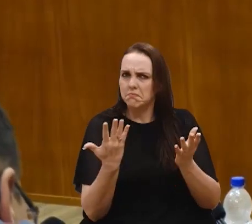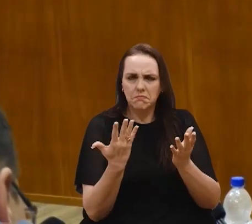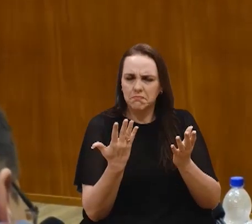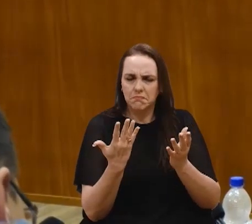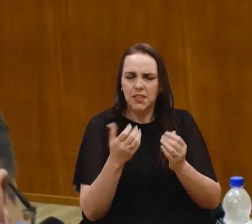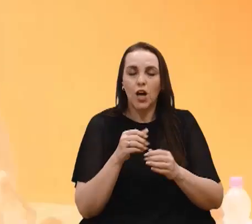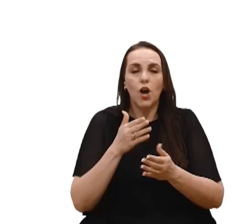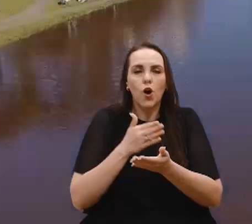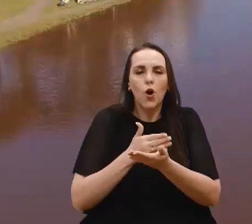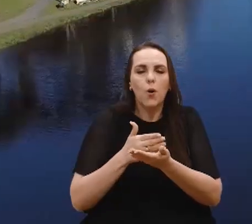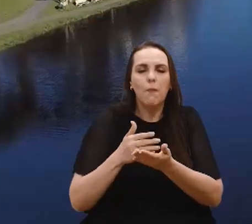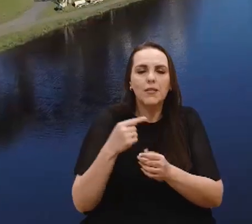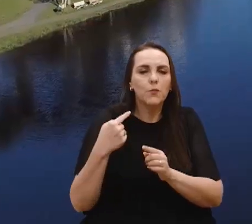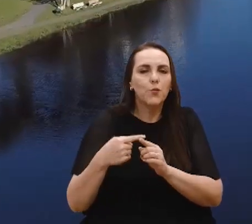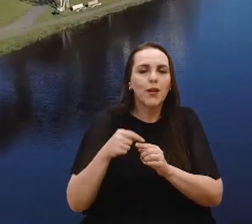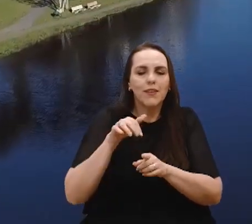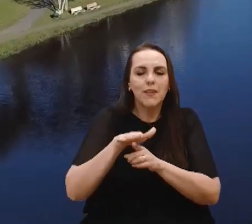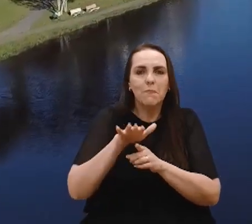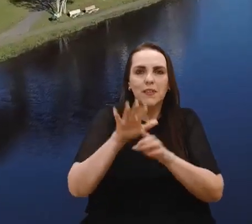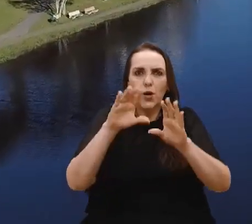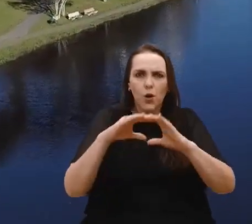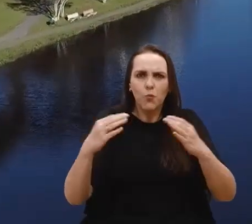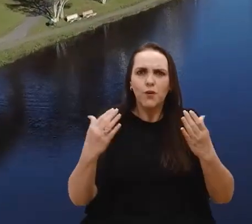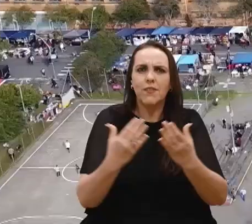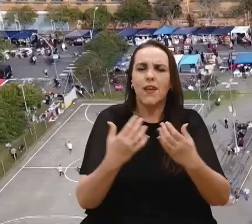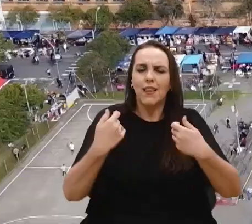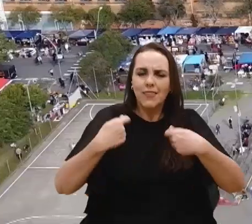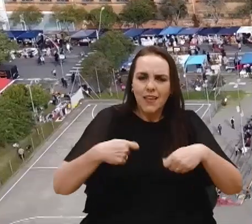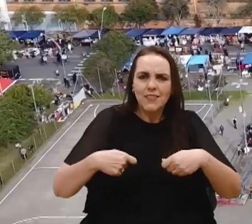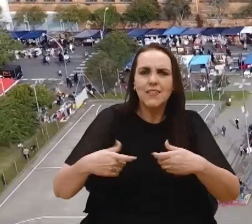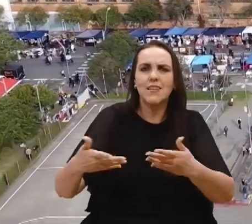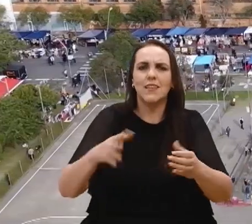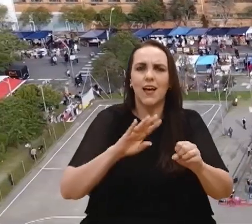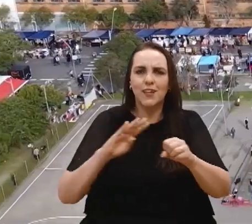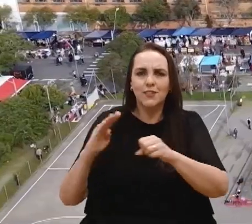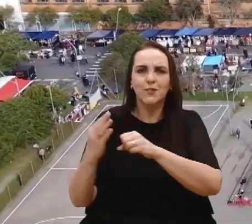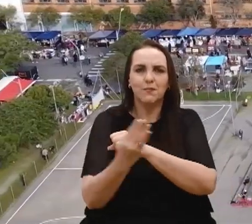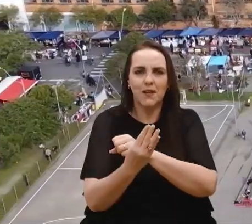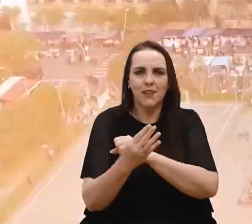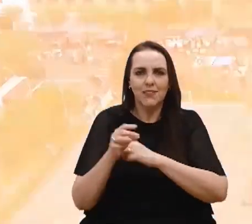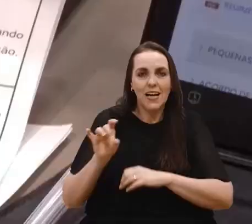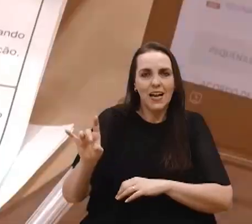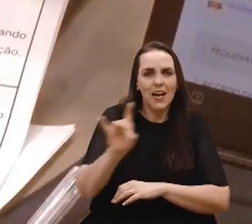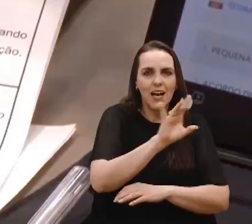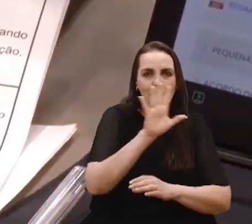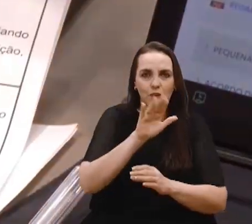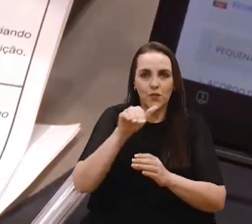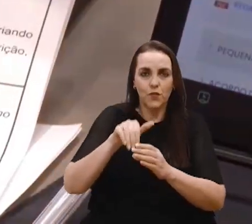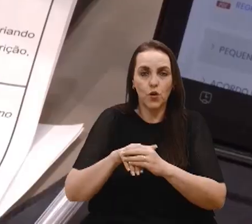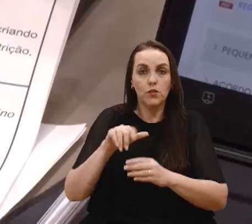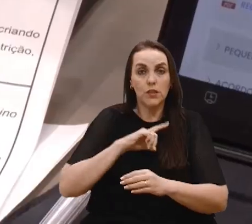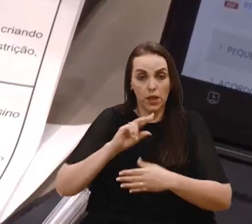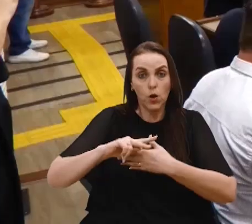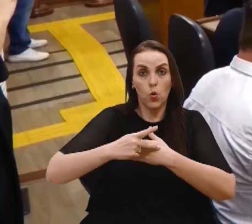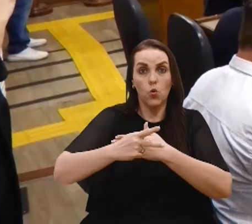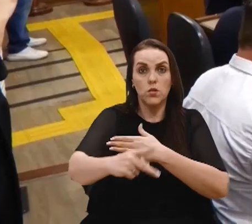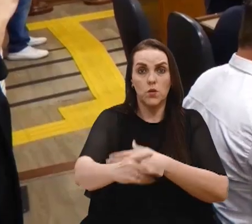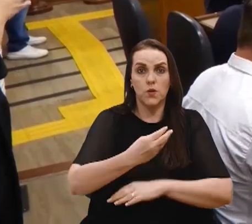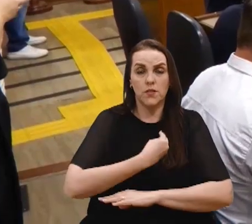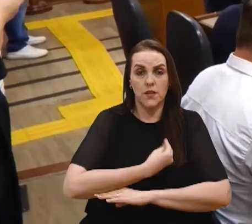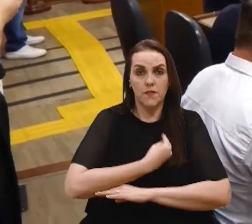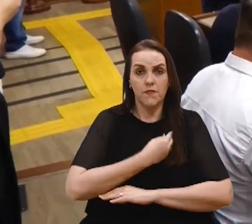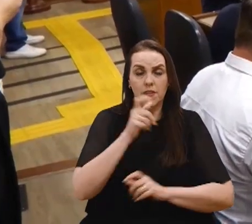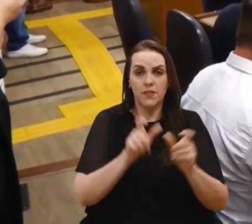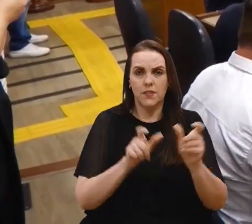Eles nascem das demandas da comunidade, das necessidades dos bairros. Cada votação tem a sua consequência